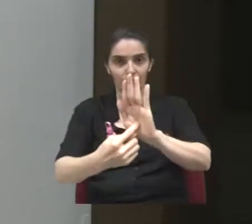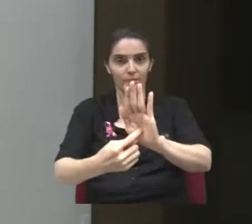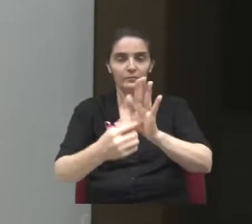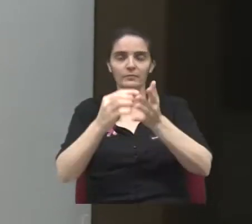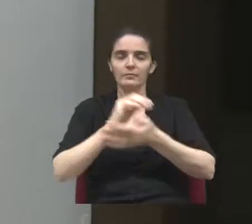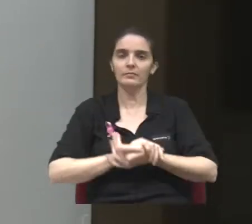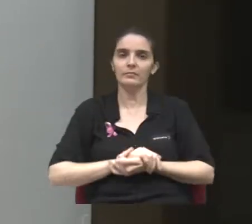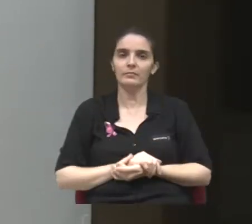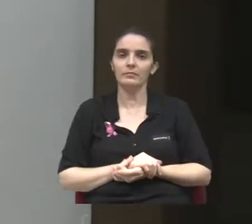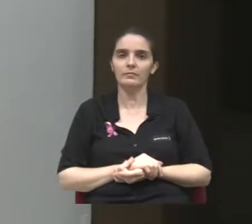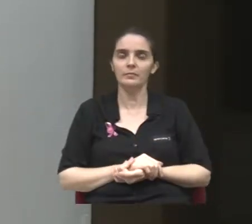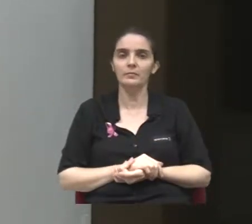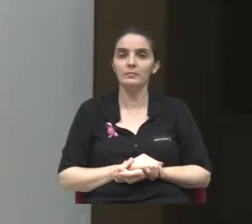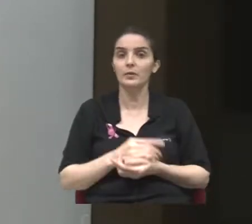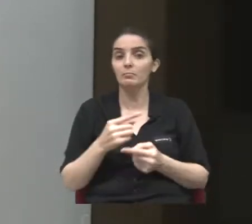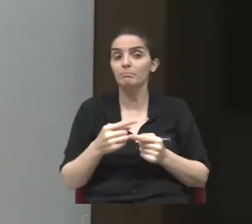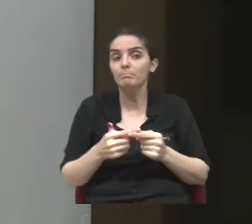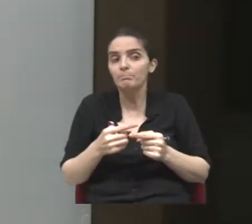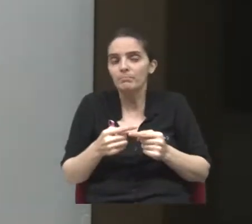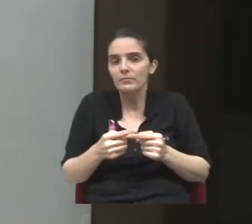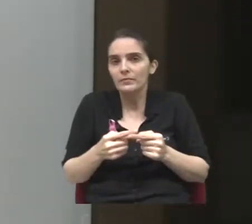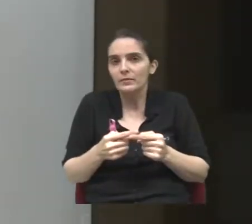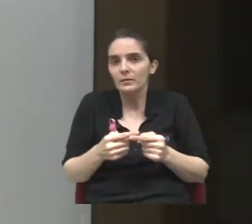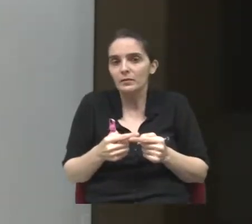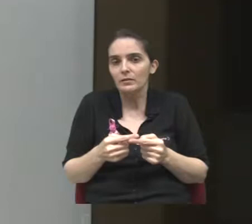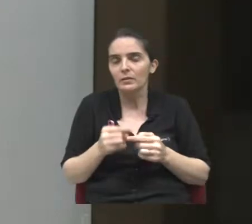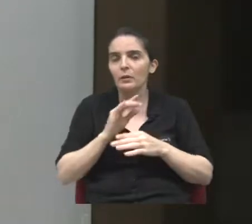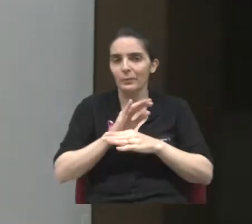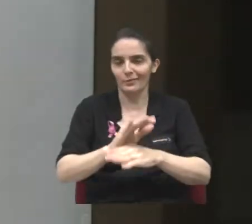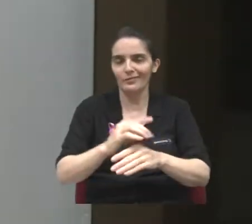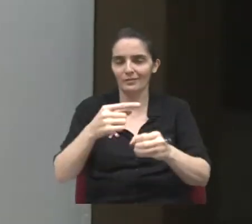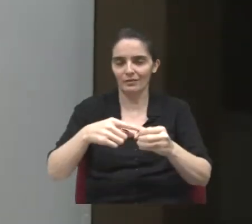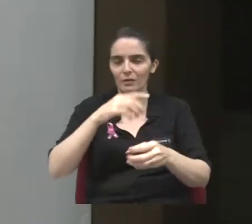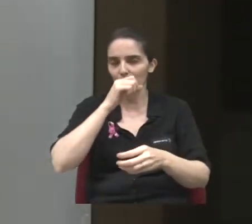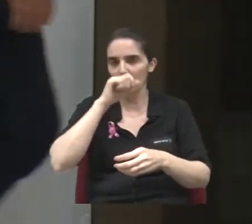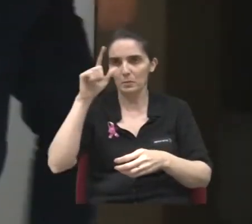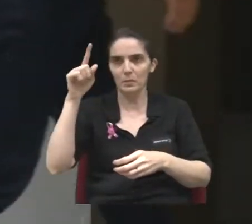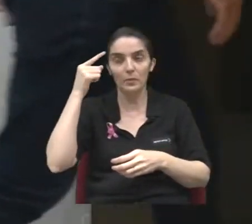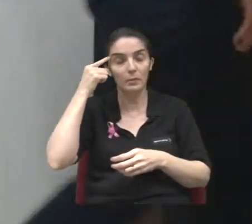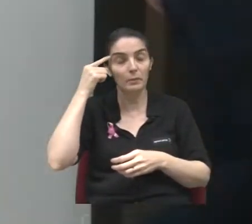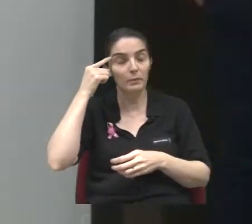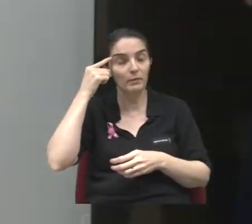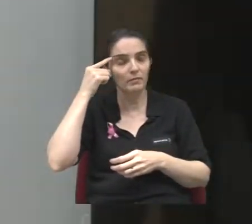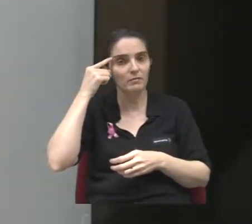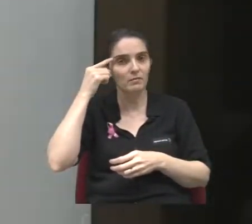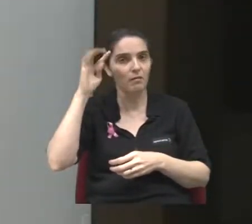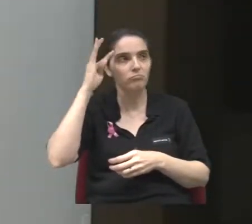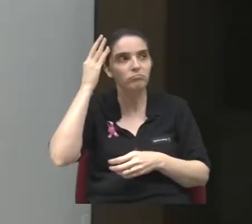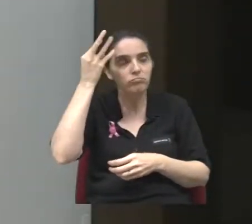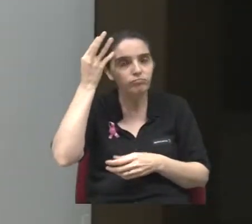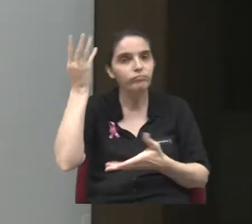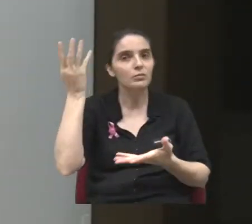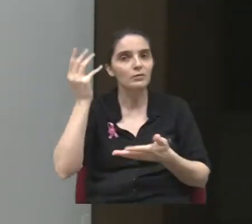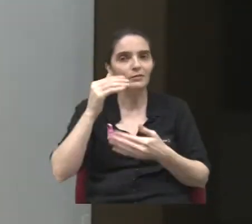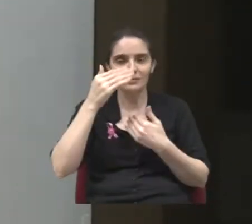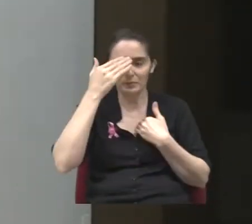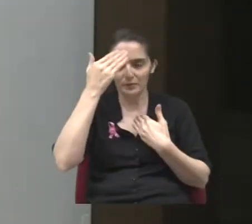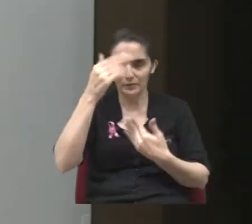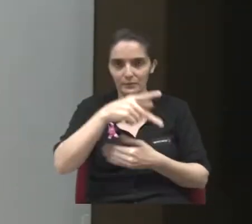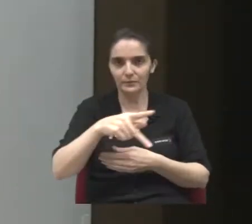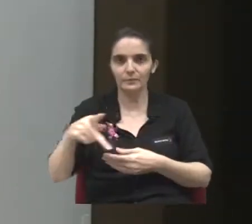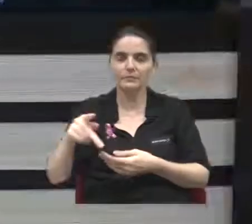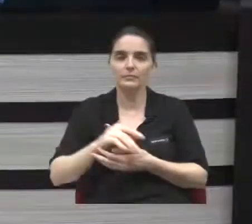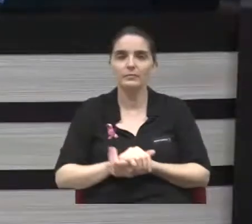casa, porque é em prol de Limeira que teremos que buscar uma solução para esse caso. Muito obrigado, senhor presidente.